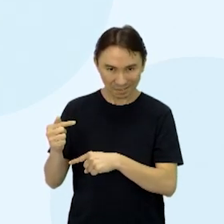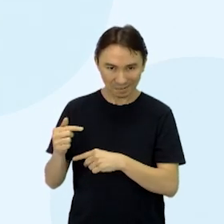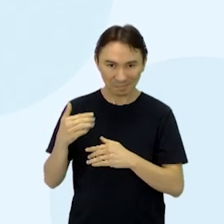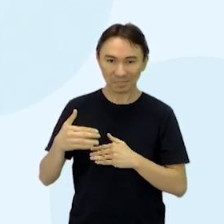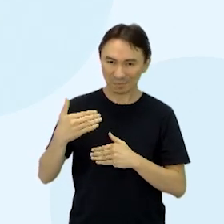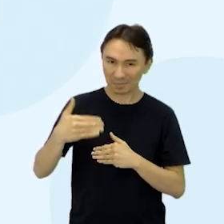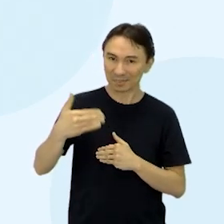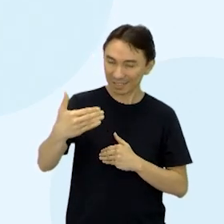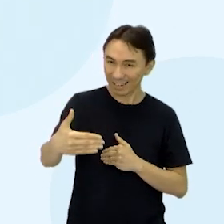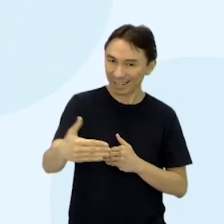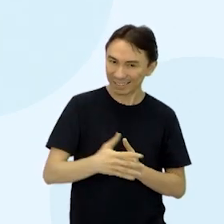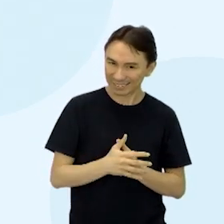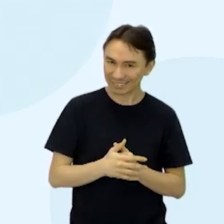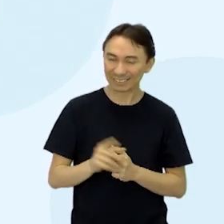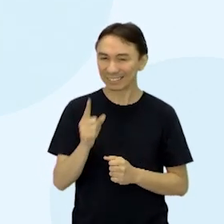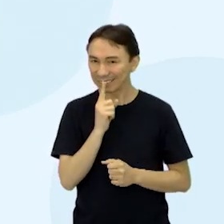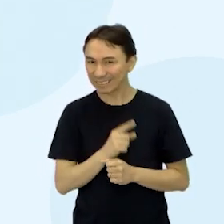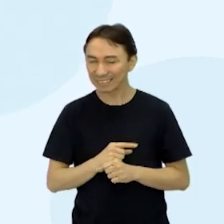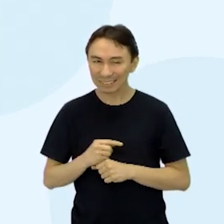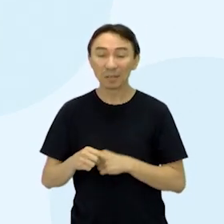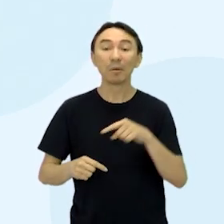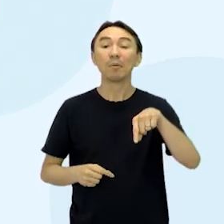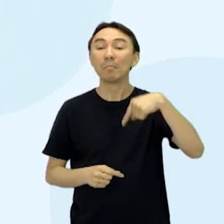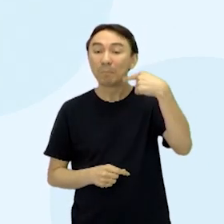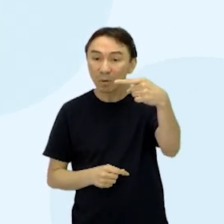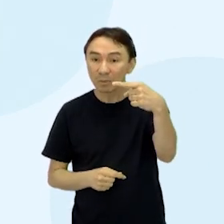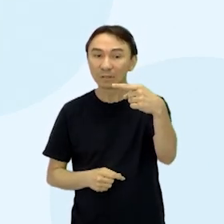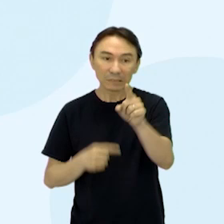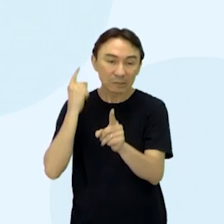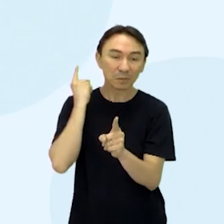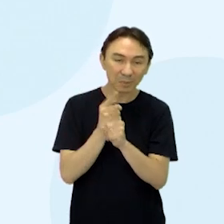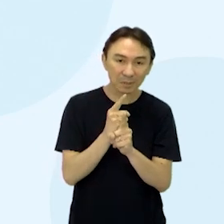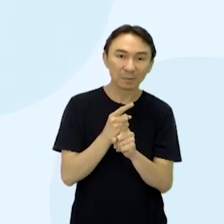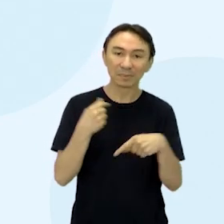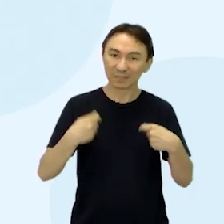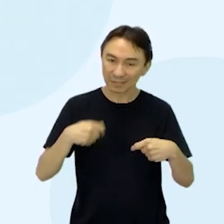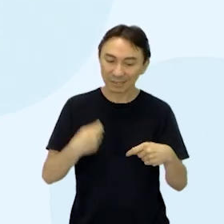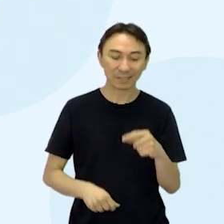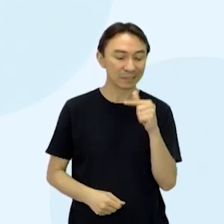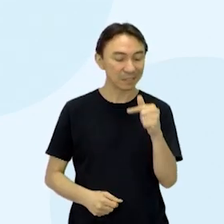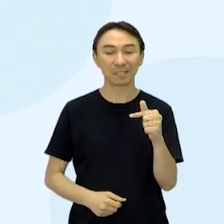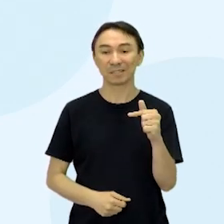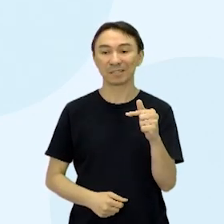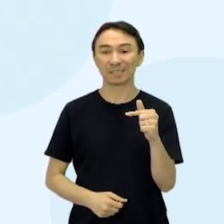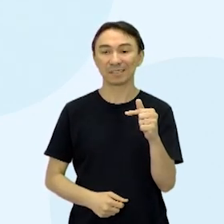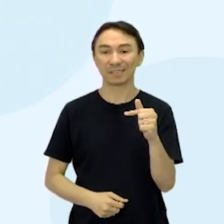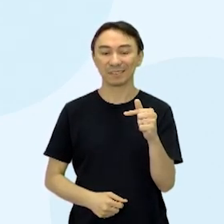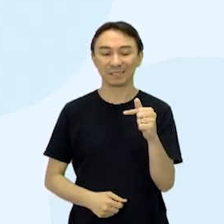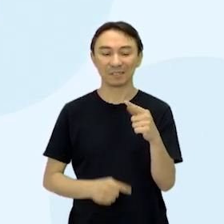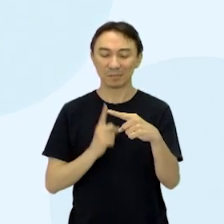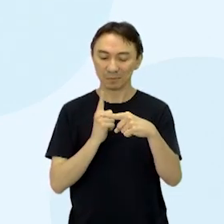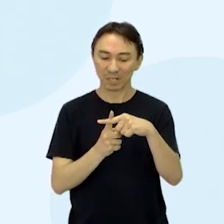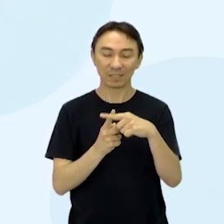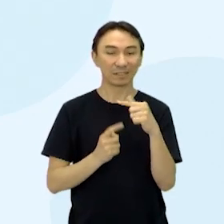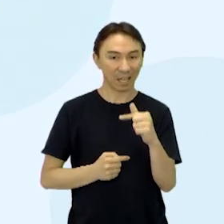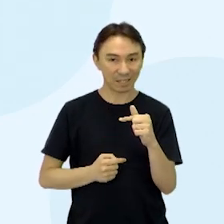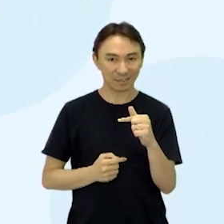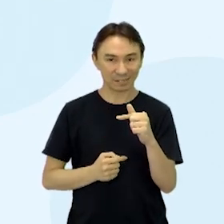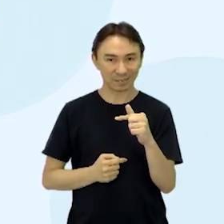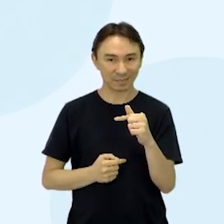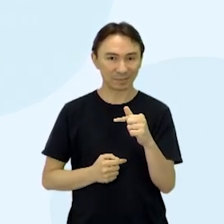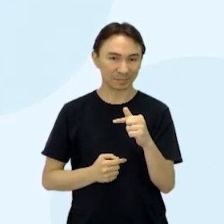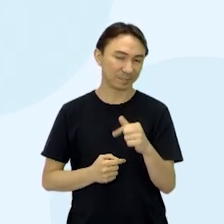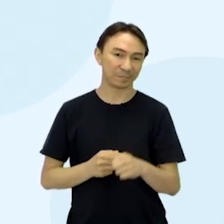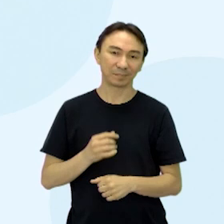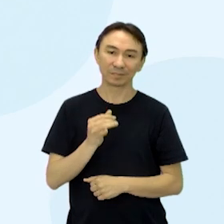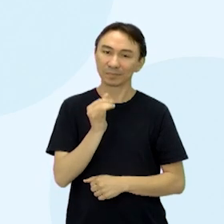Quer dizer, para você descobrir quem é o próximo, você tem que somar 7 ao número anterior. E a gente precisa, tem uma lei mais arrojada aí, né? Inclusive, se eu